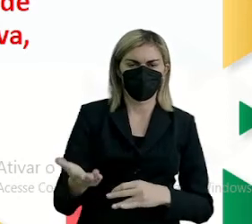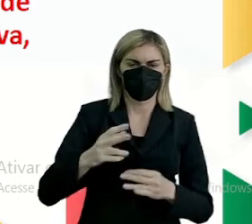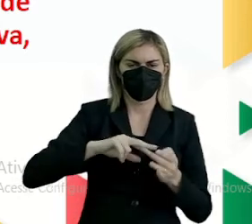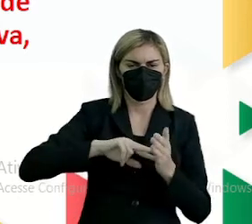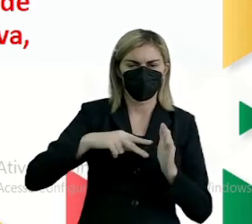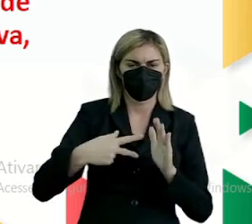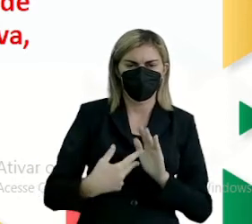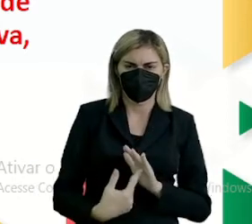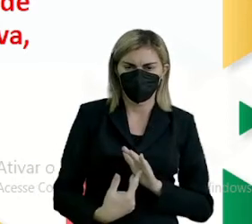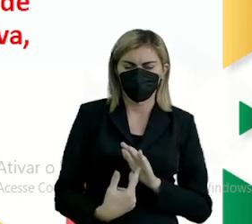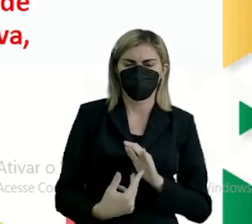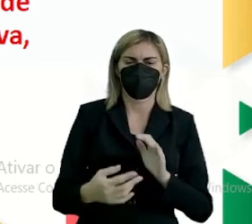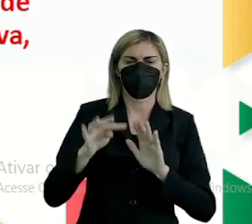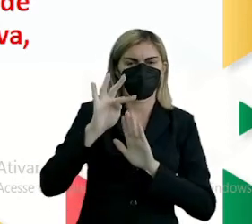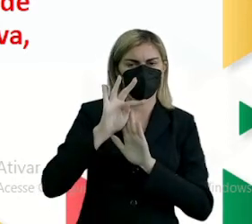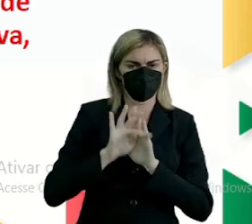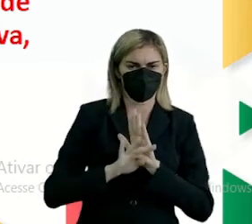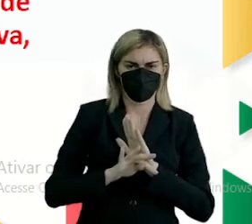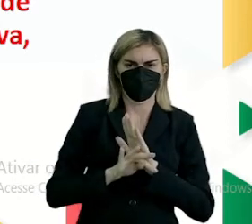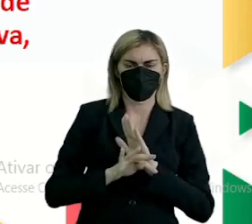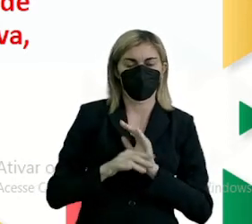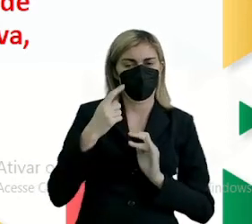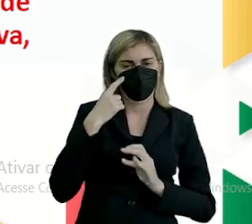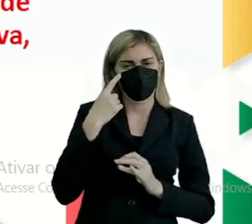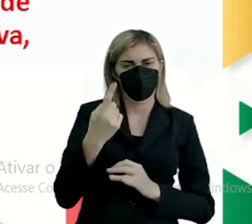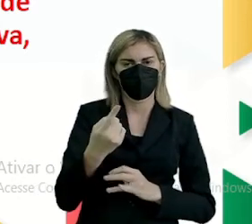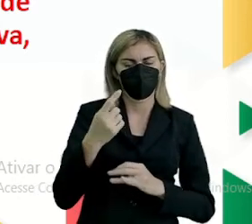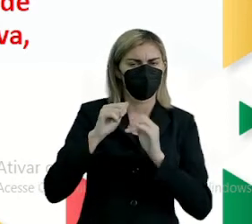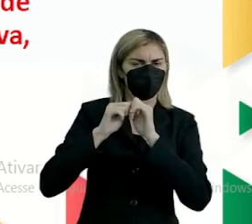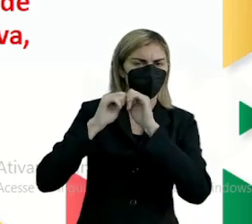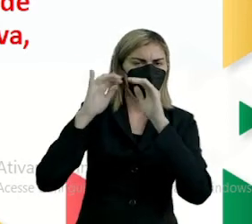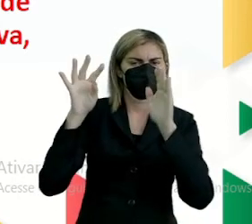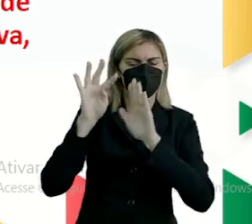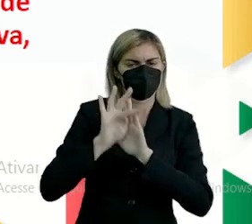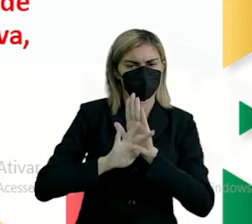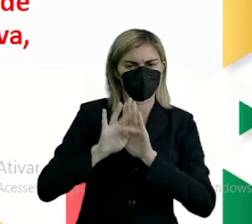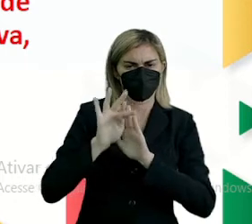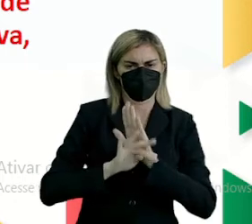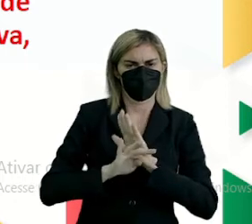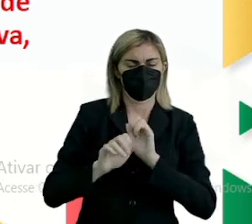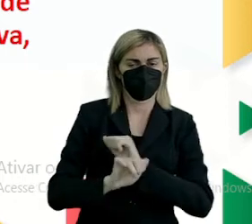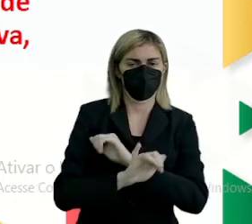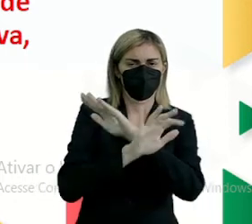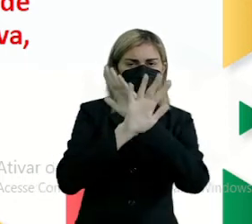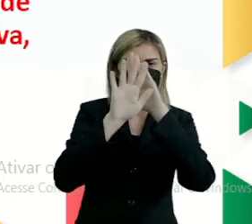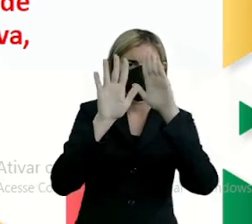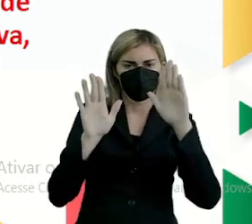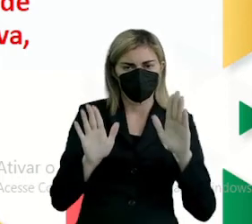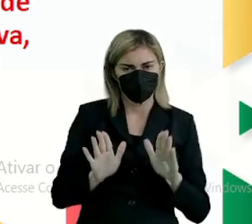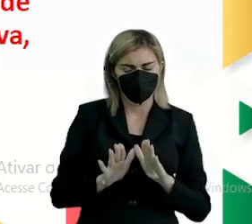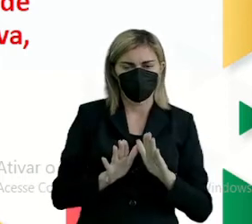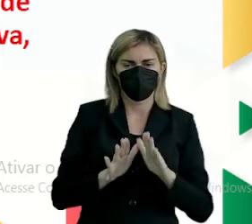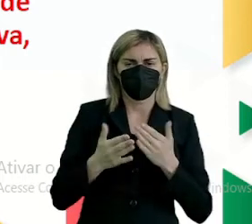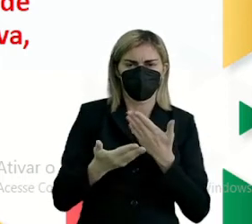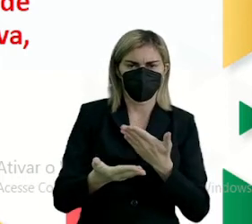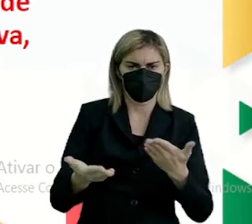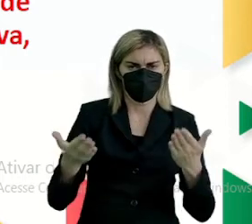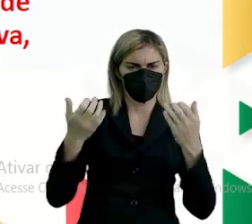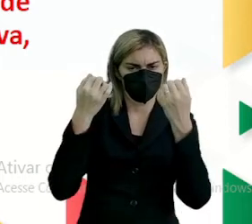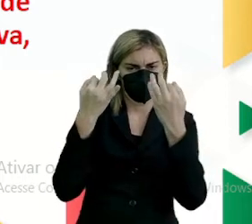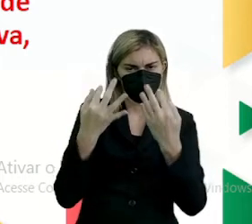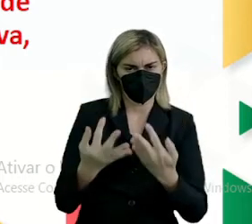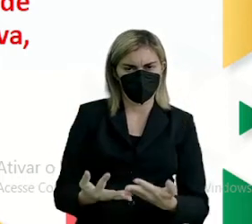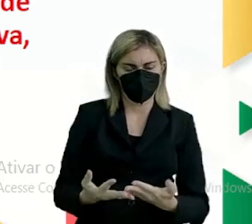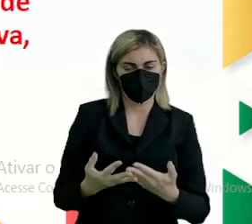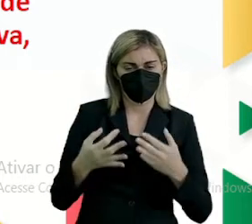sentido, tem que falar de texto. Olhem só, a noção de texto é ampla e ainda é aberta. É uma definição